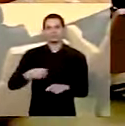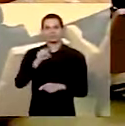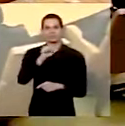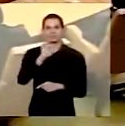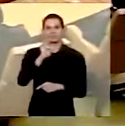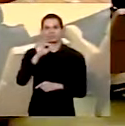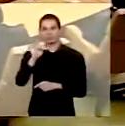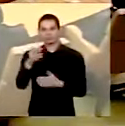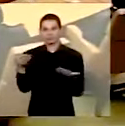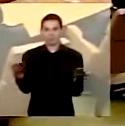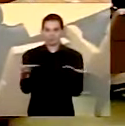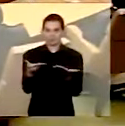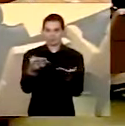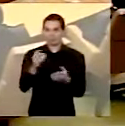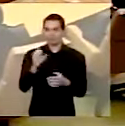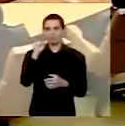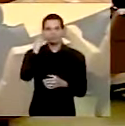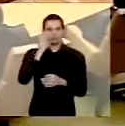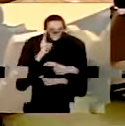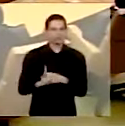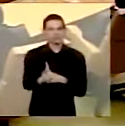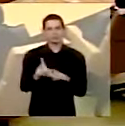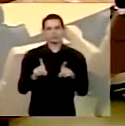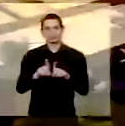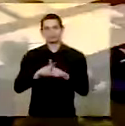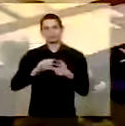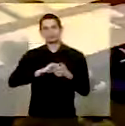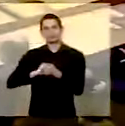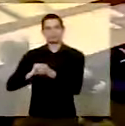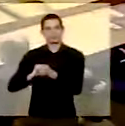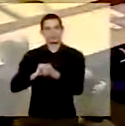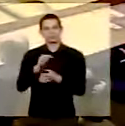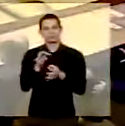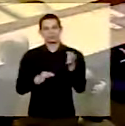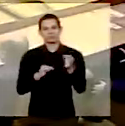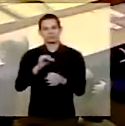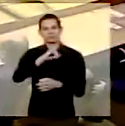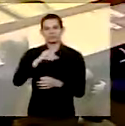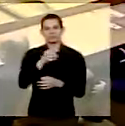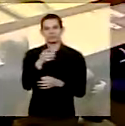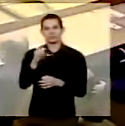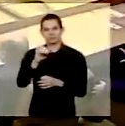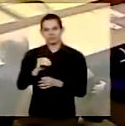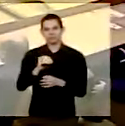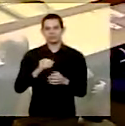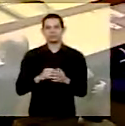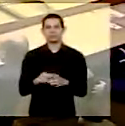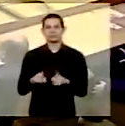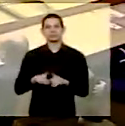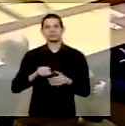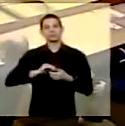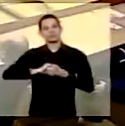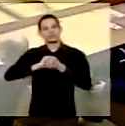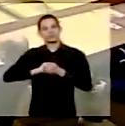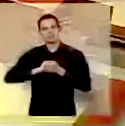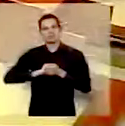de hoje e de sempre, cumprimento o Corregedor Nacional de Justiça, ministro João Otávio de Noronha, na pessoa de quem